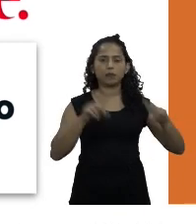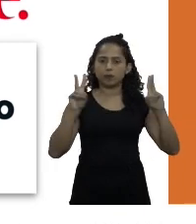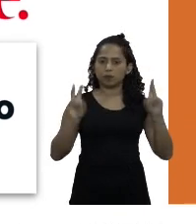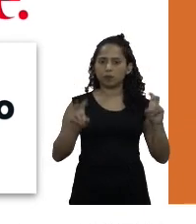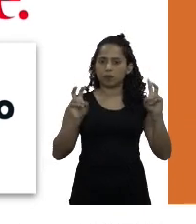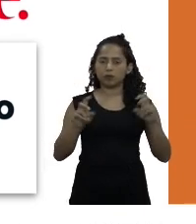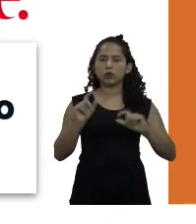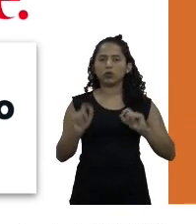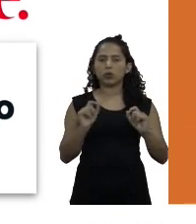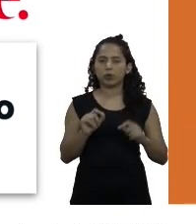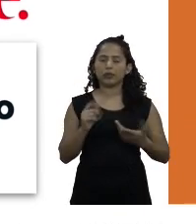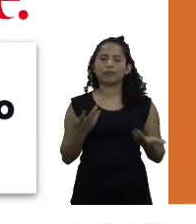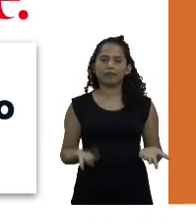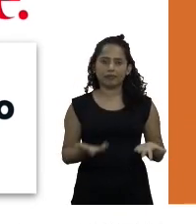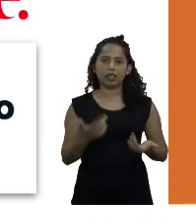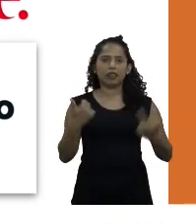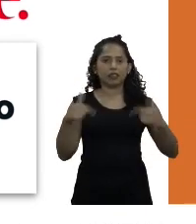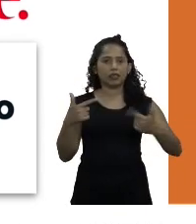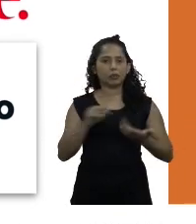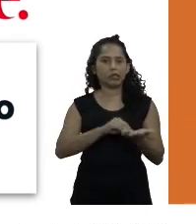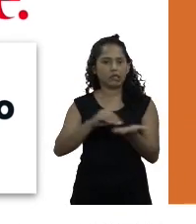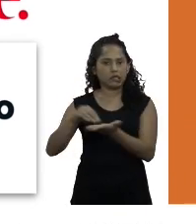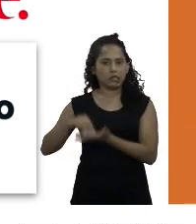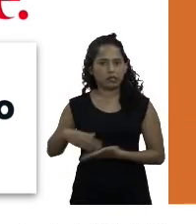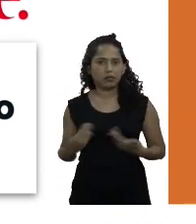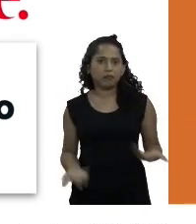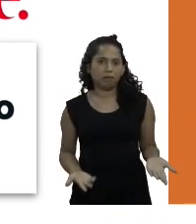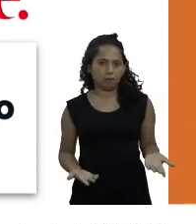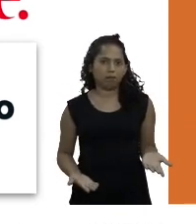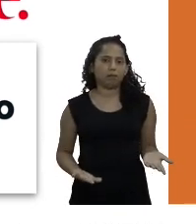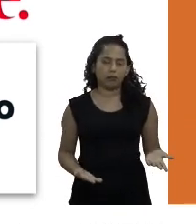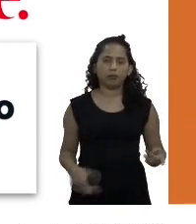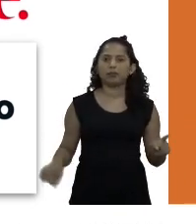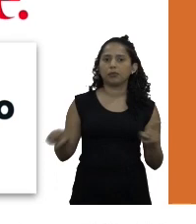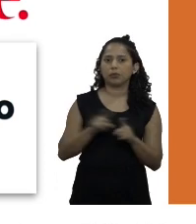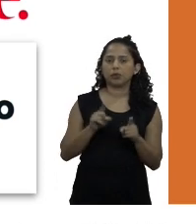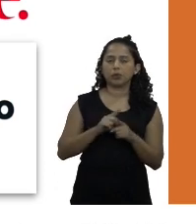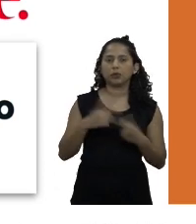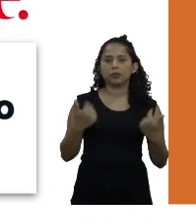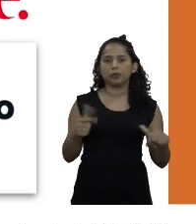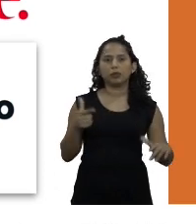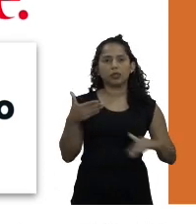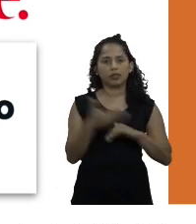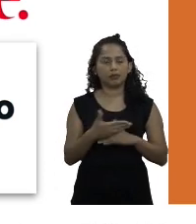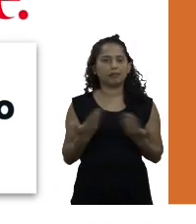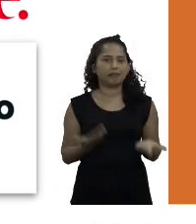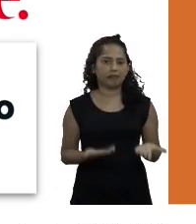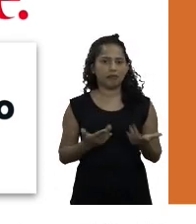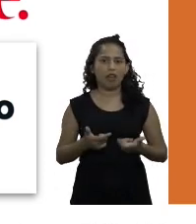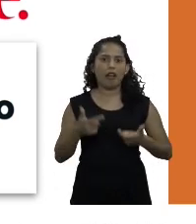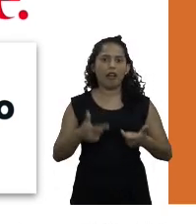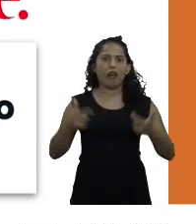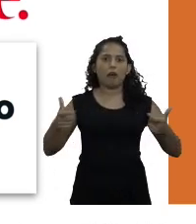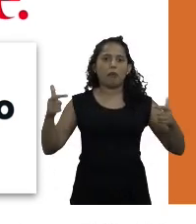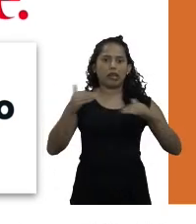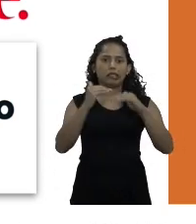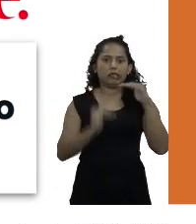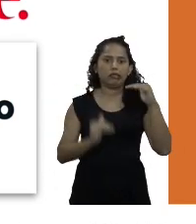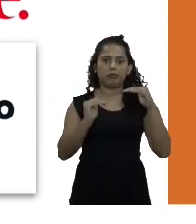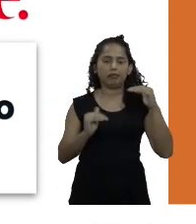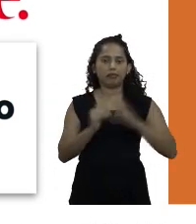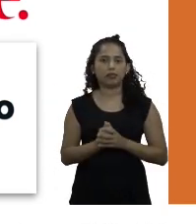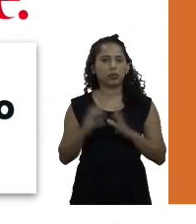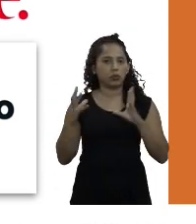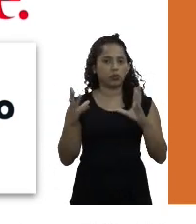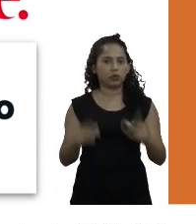respeito da precarização. A gente já tem a precarização do trabalho, dos trabalhos de entrada, do aumento da desigualdade. Então, isso tudo